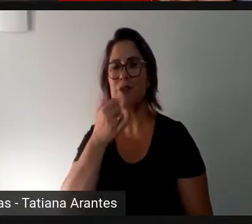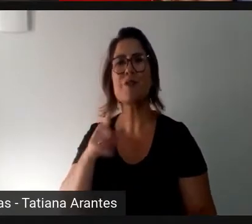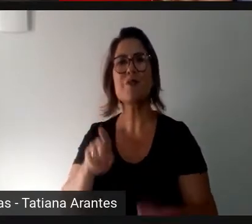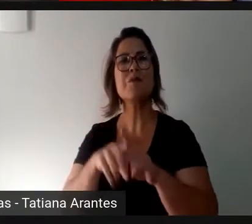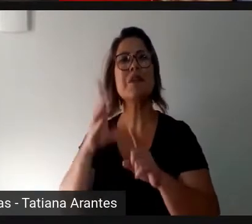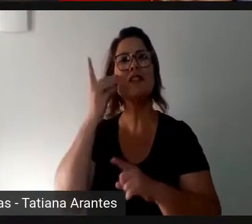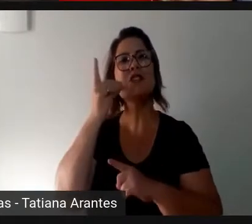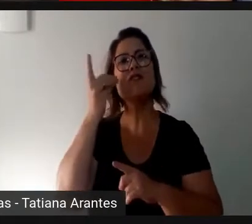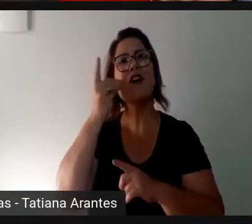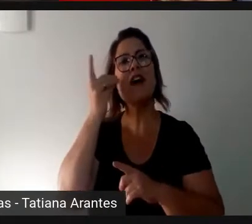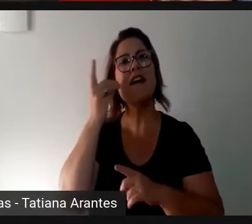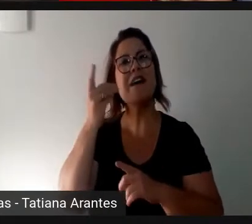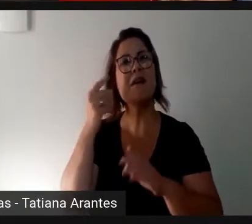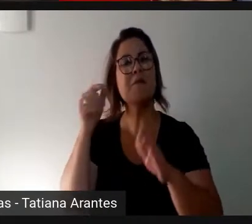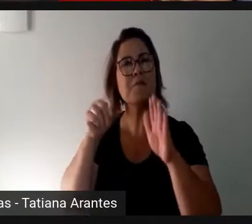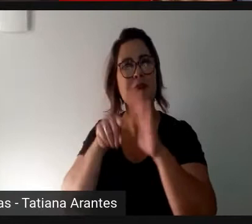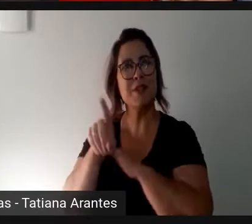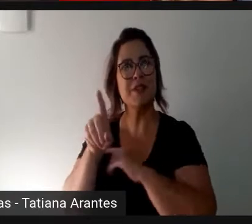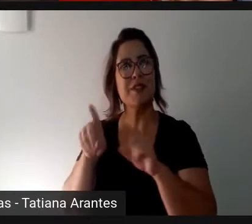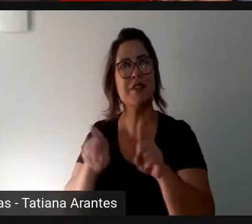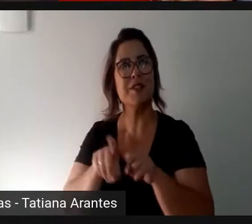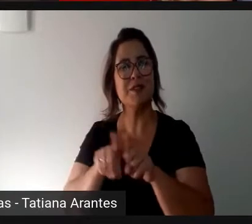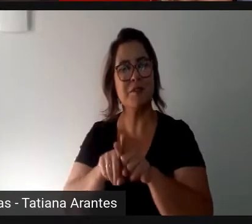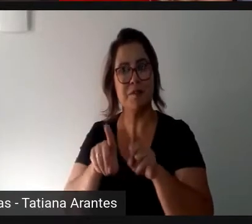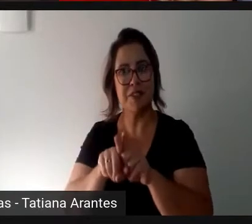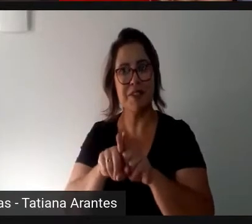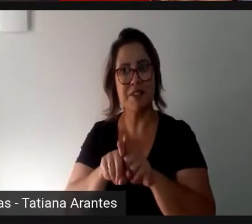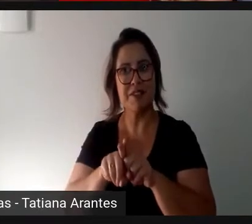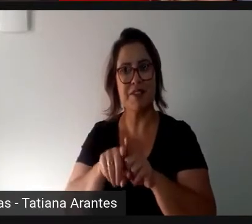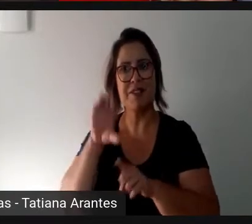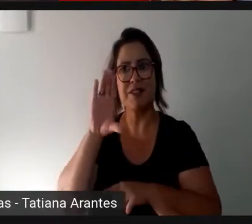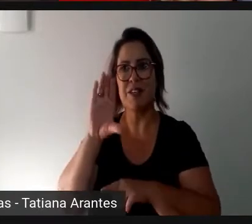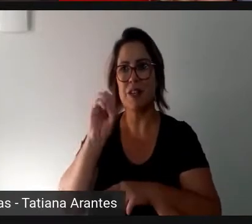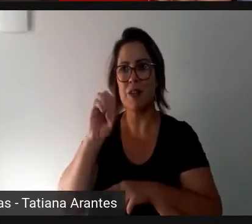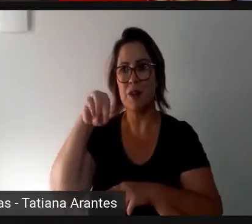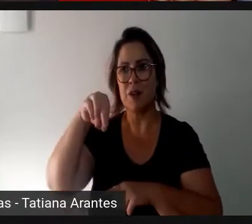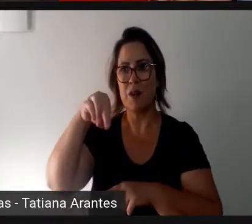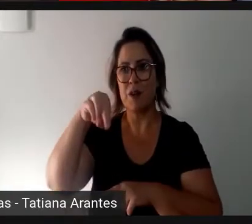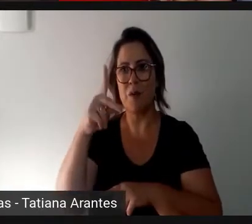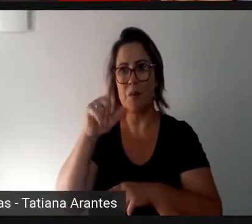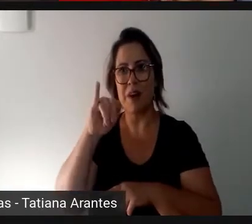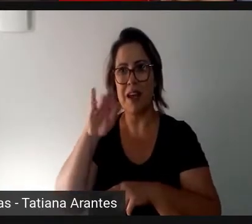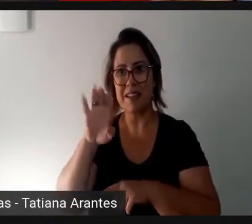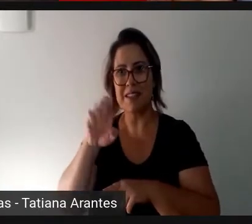seguinte: posso dizer que compliance e gestão de riscos estão intrinsecamente ligados?